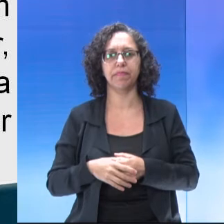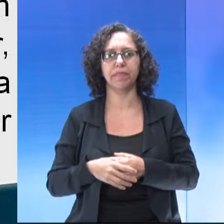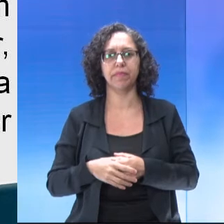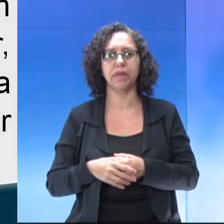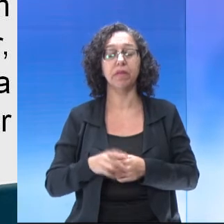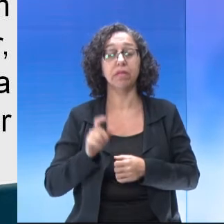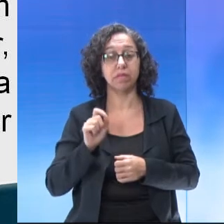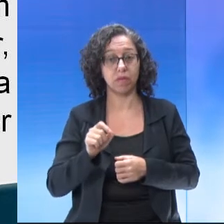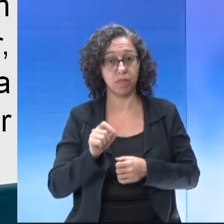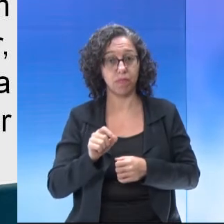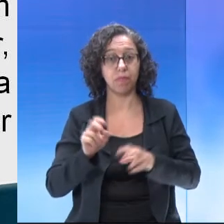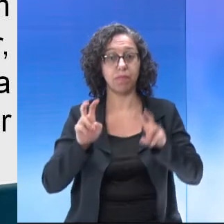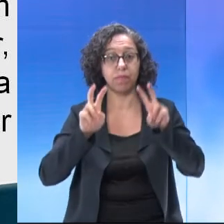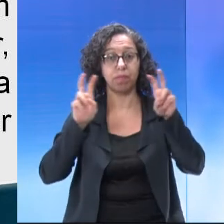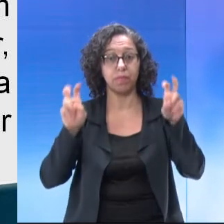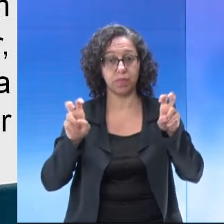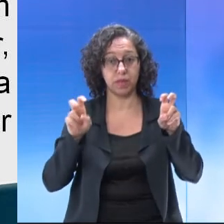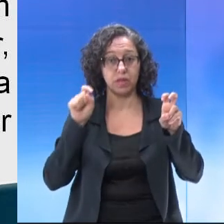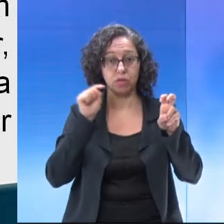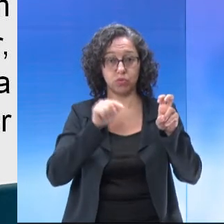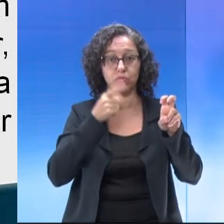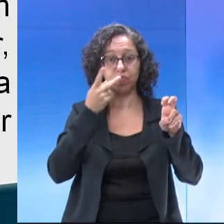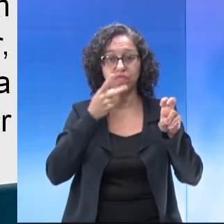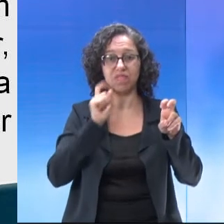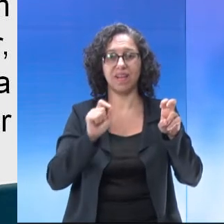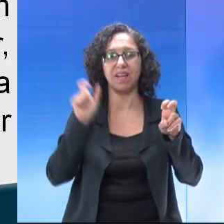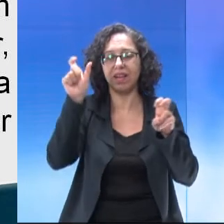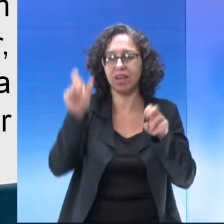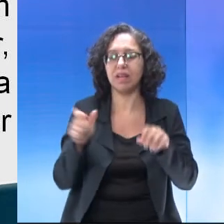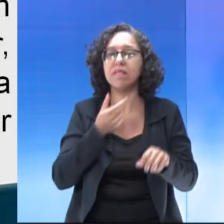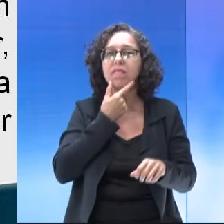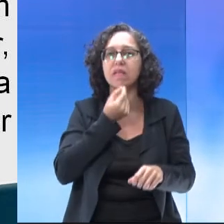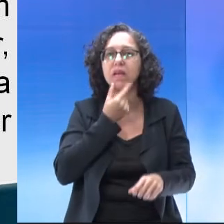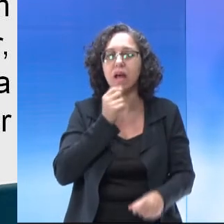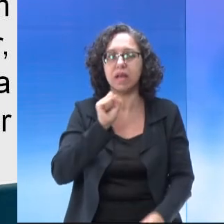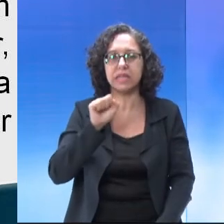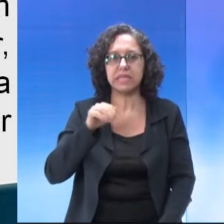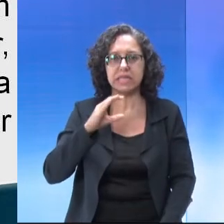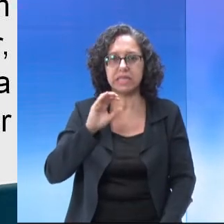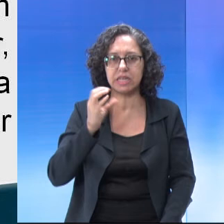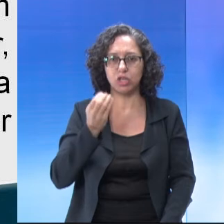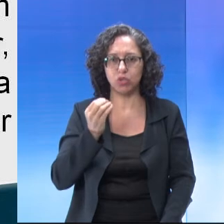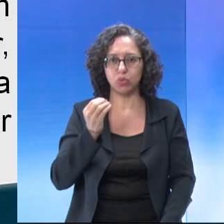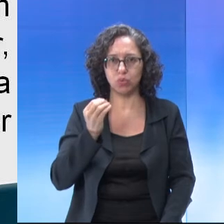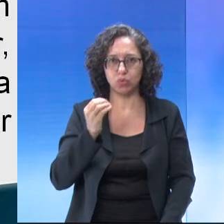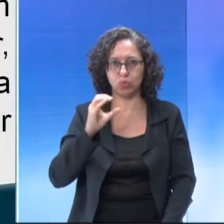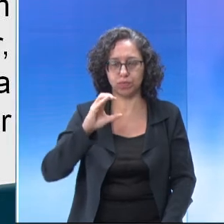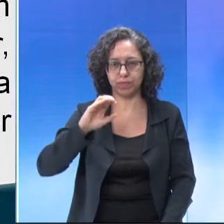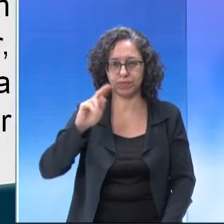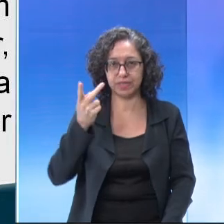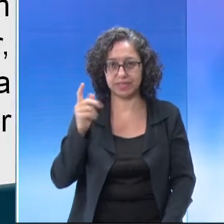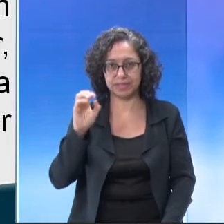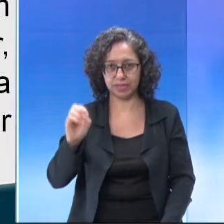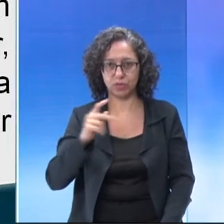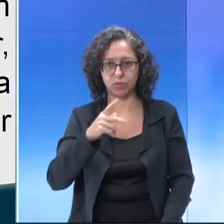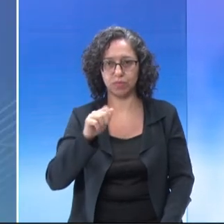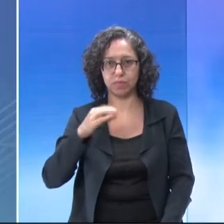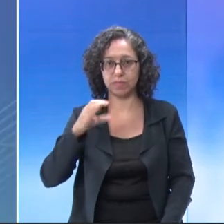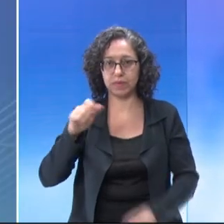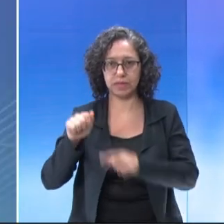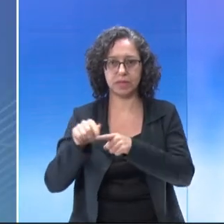marcam a fala de Sancho Panza, estabelecendo intertextualidade, ou seja, o diálogo entre os textos. Correto, né?